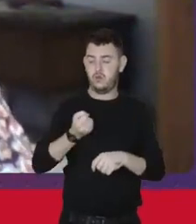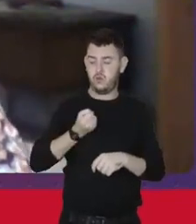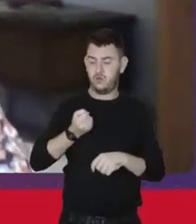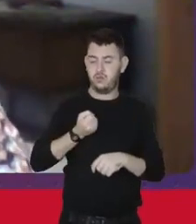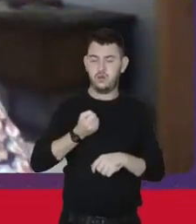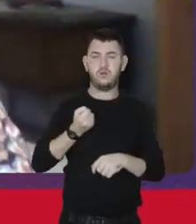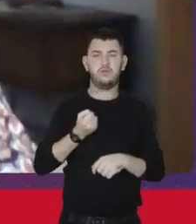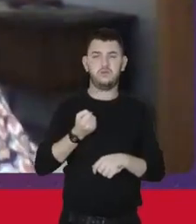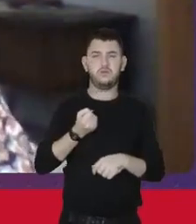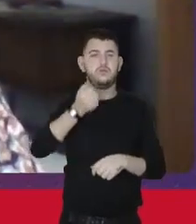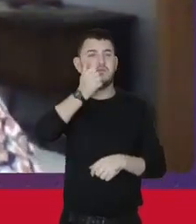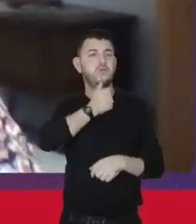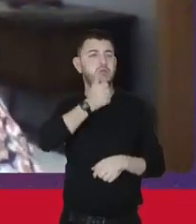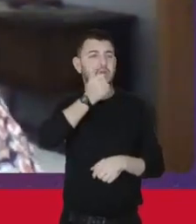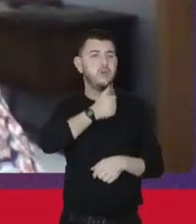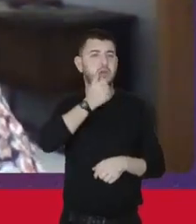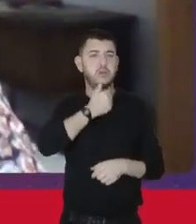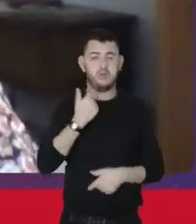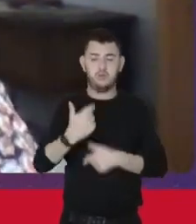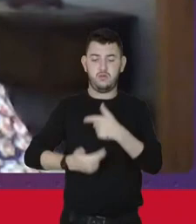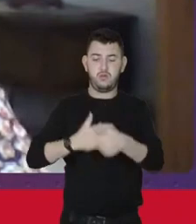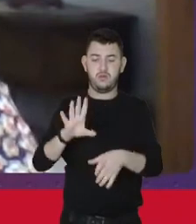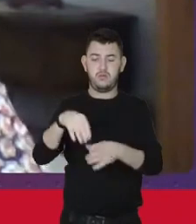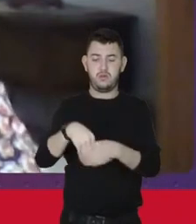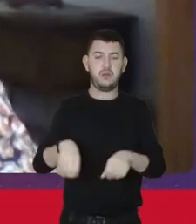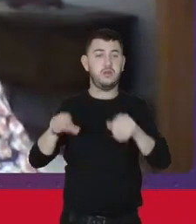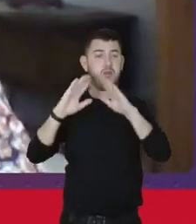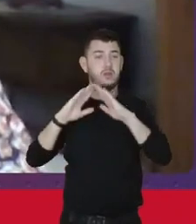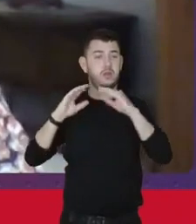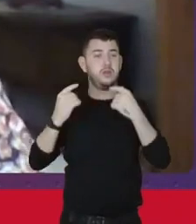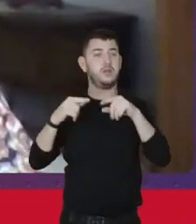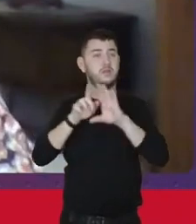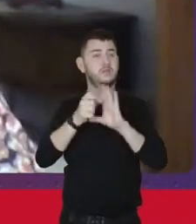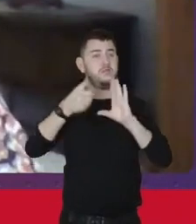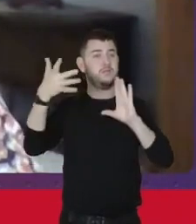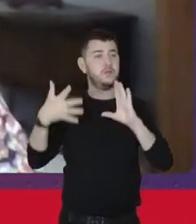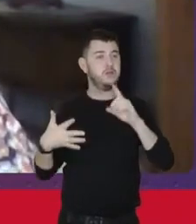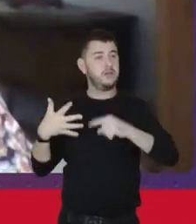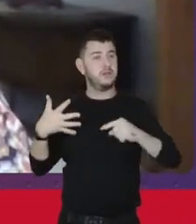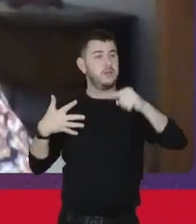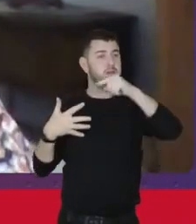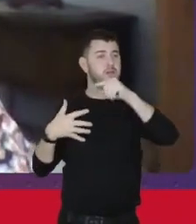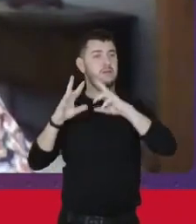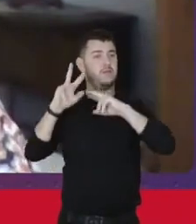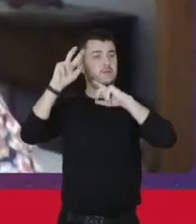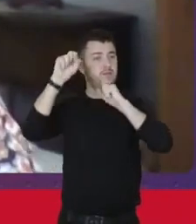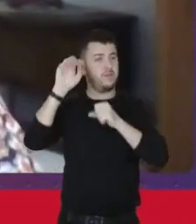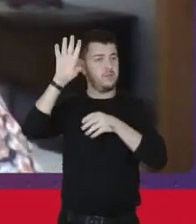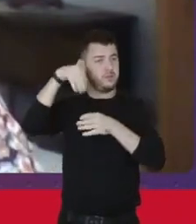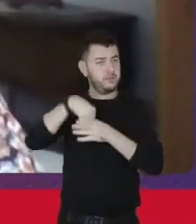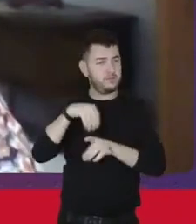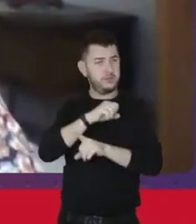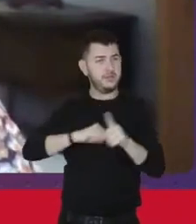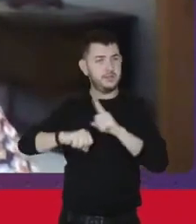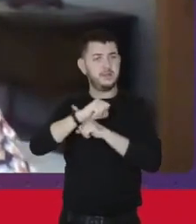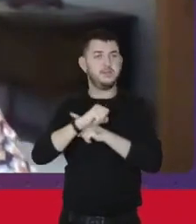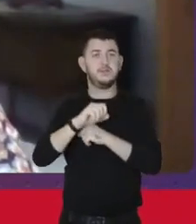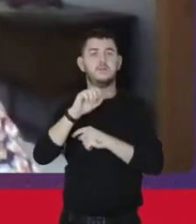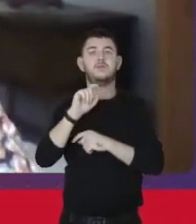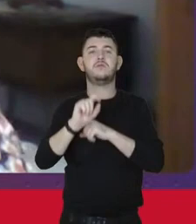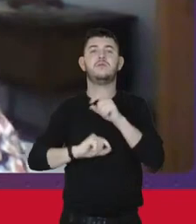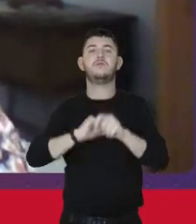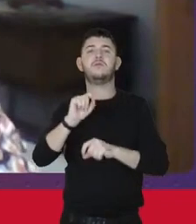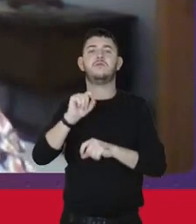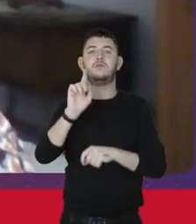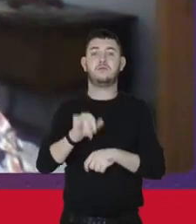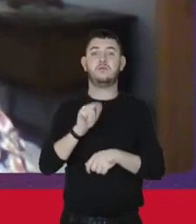muito grande de mulheres no trabalho doméstico, e isso também é uma característica muito forte das sociedades em que há